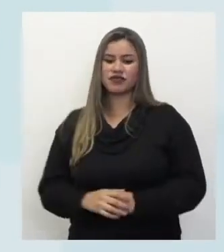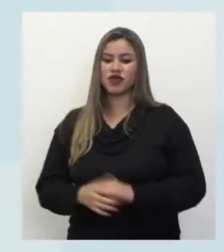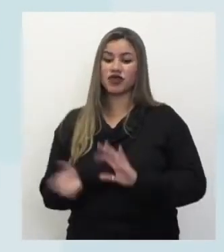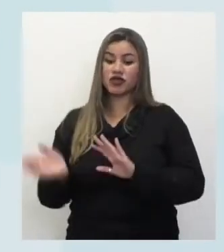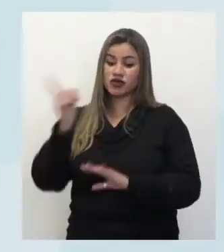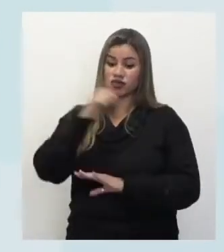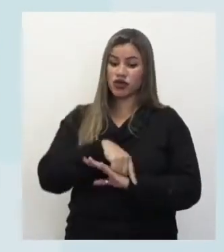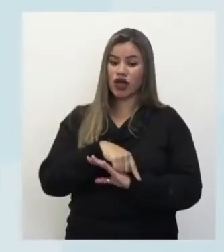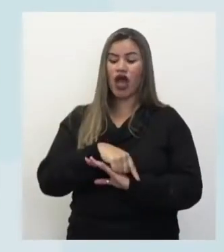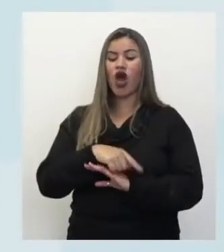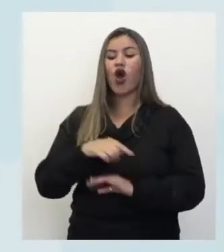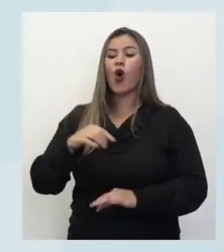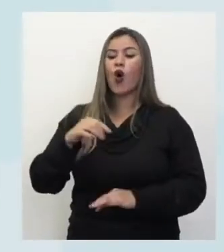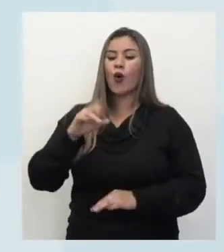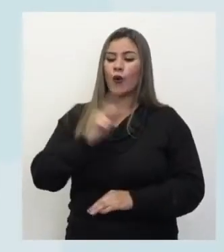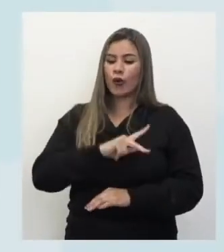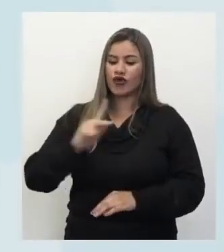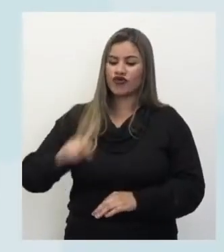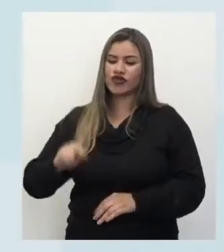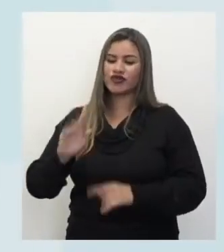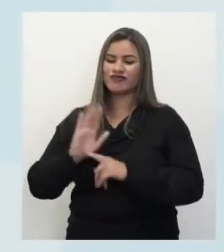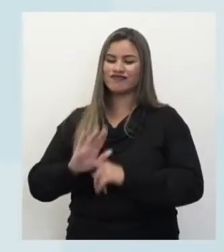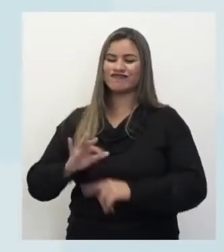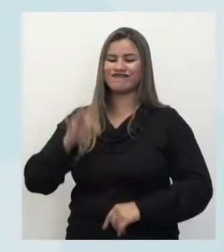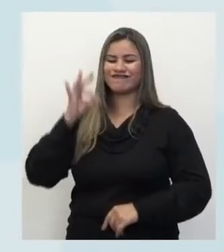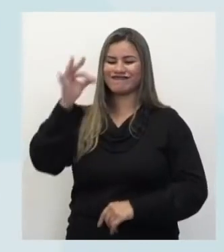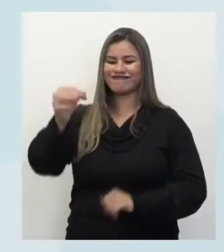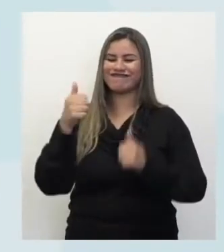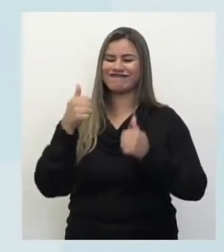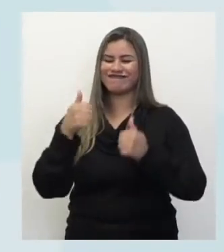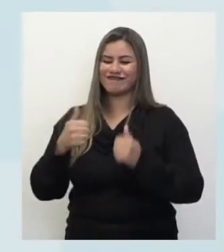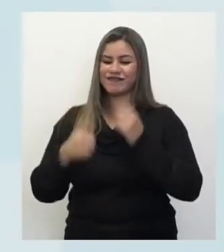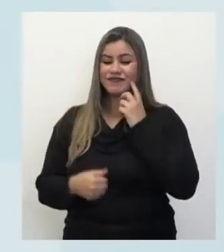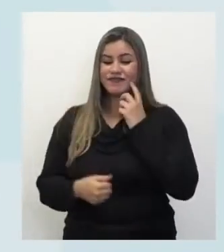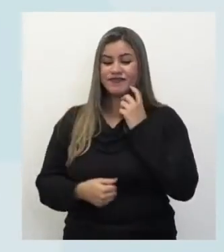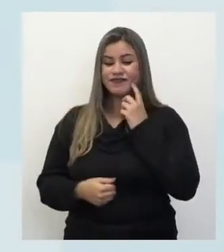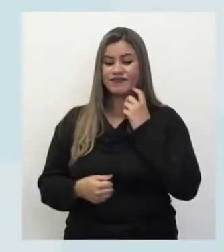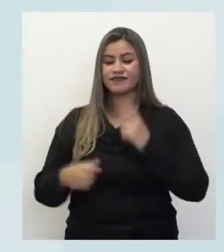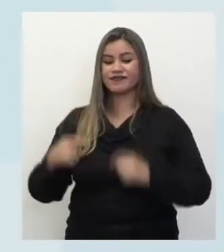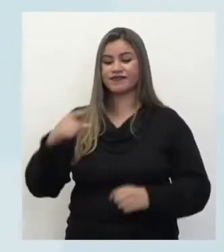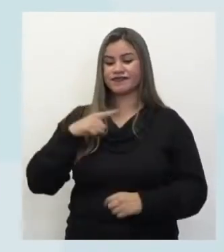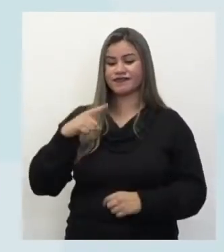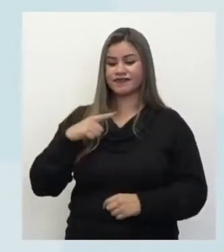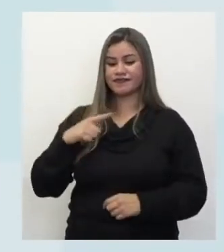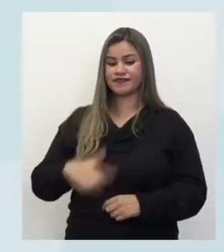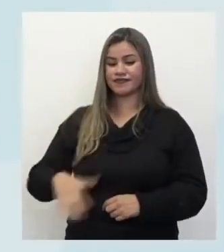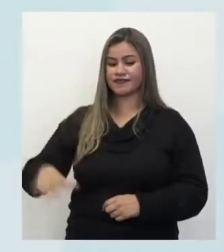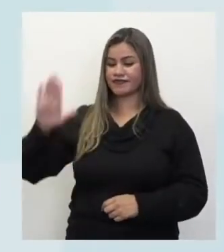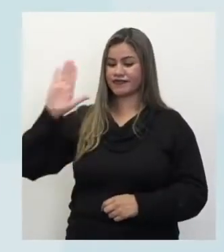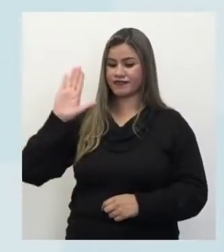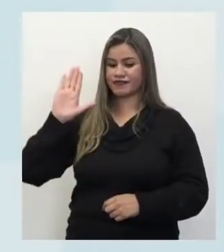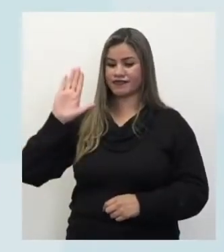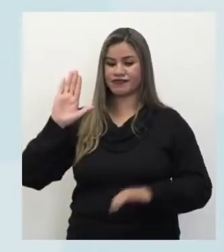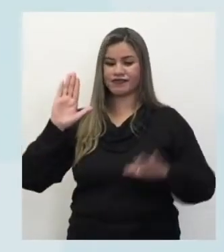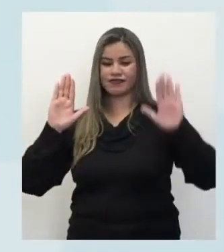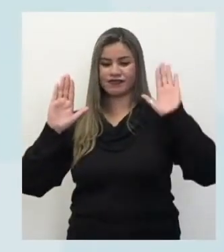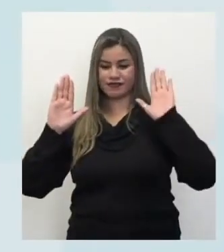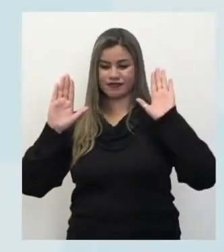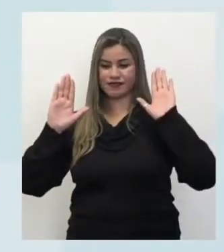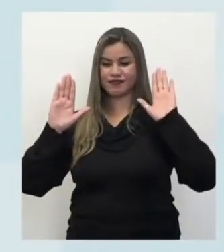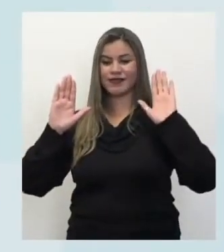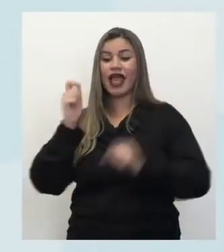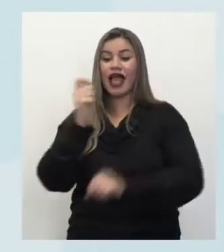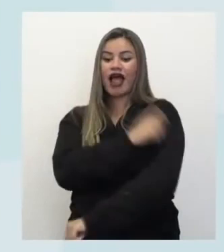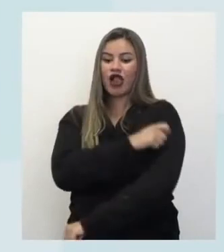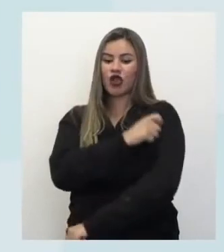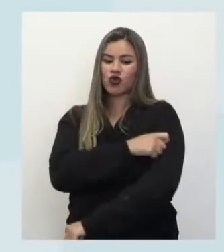da futuro. E aí são 3 alunos com a mão levantada, uma pessoa à frente com os braços cruzados,